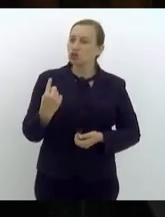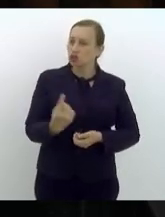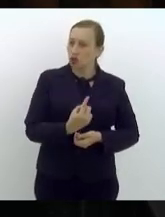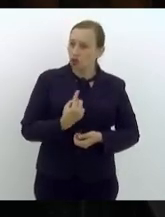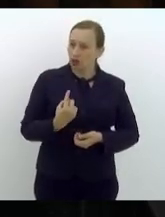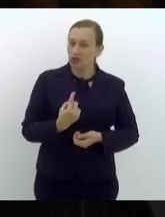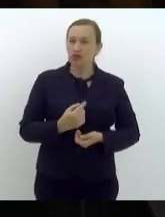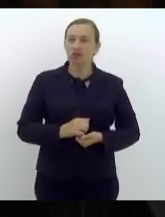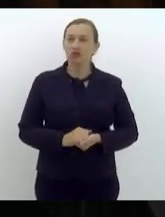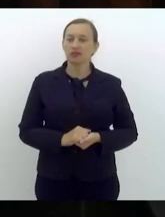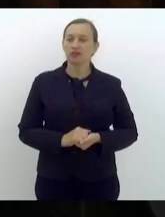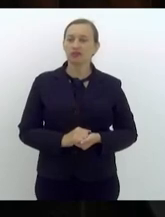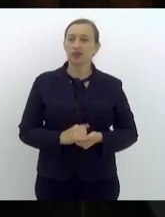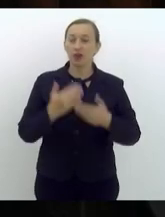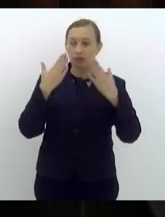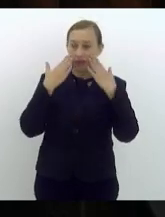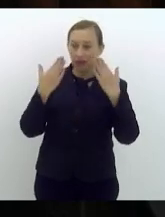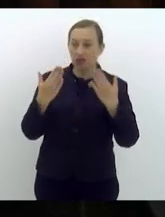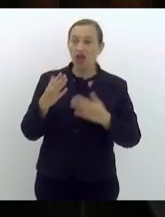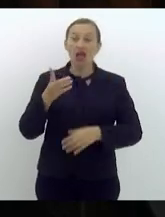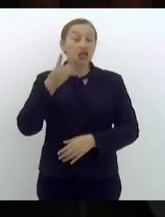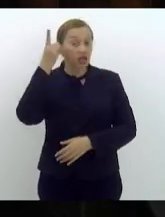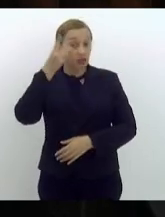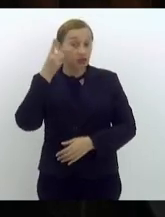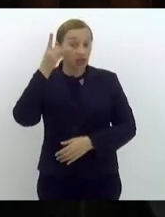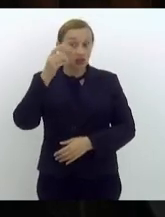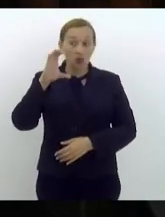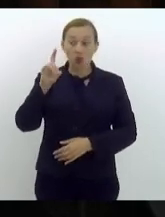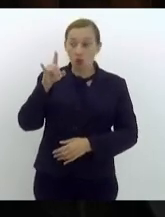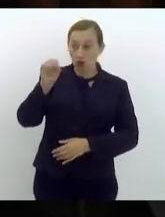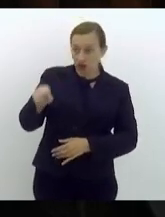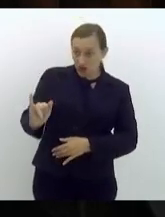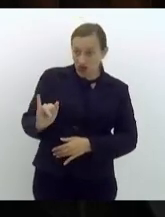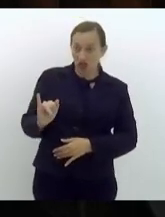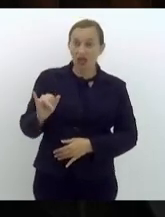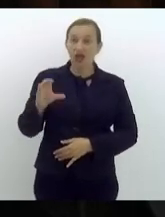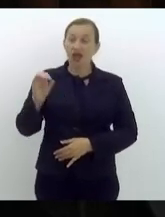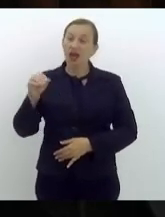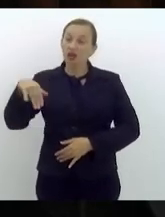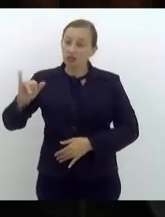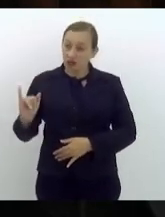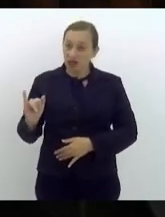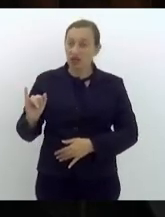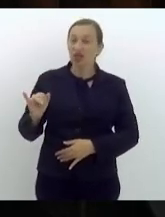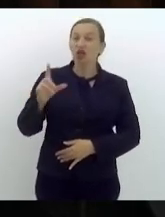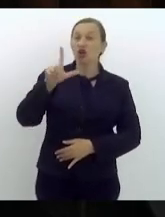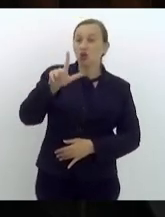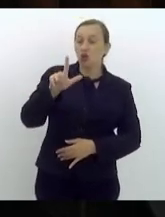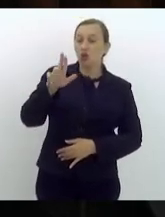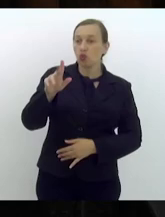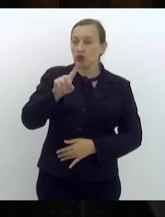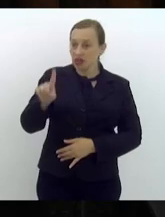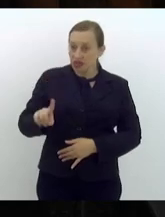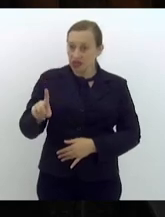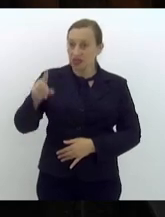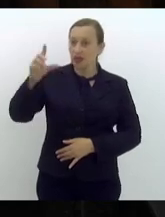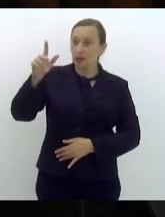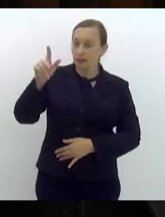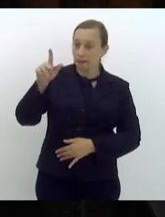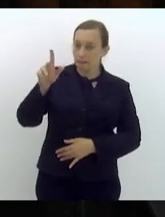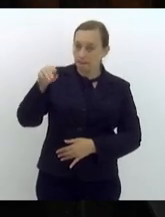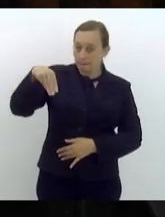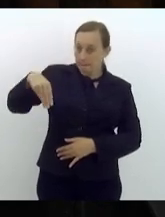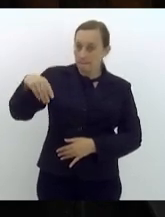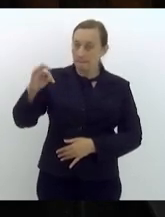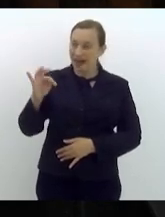quem? Deputado Conte Bittencourt, Carlos Mink, Luiz Martins, Luiz Paulo